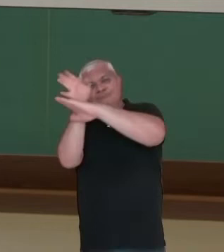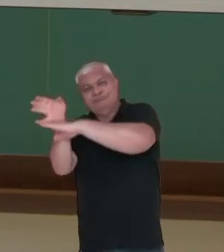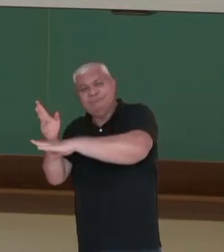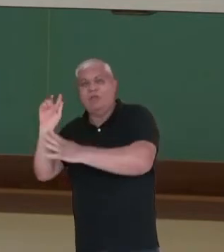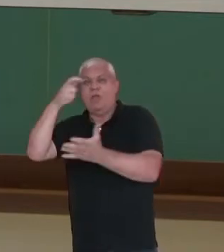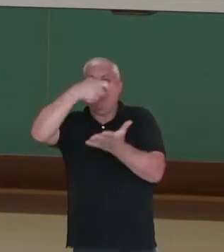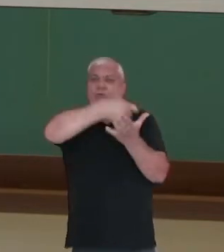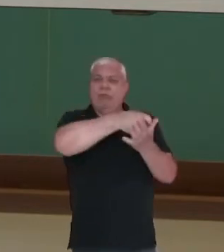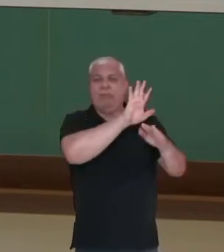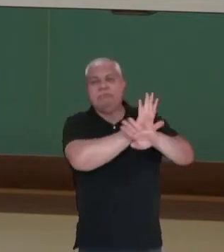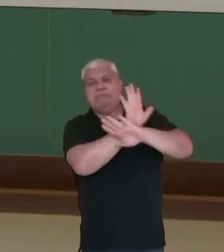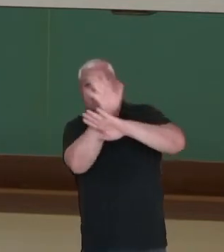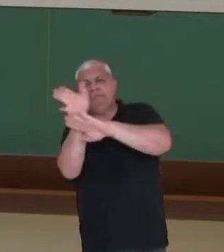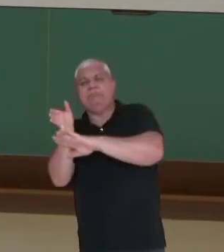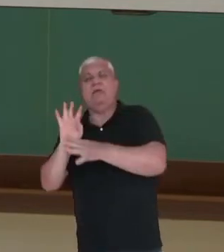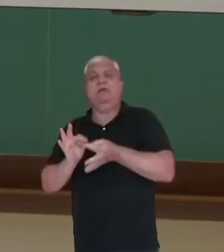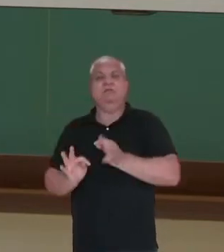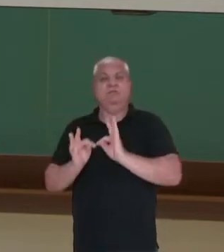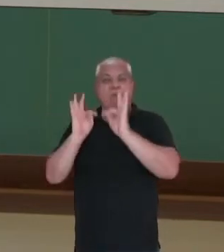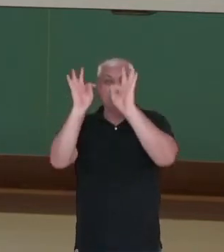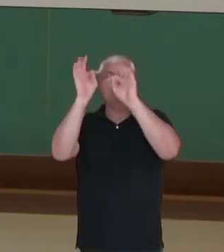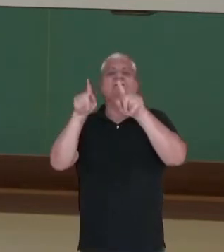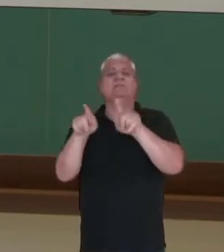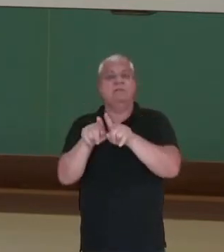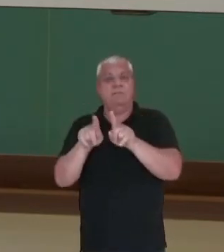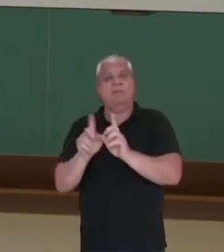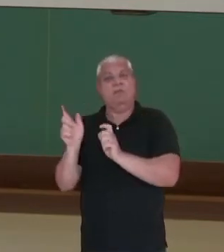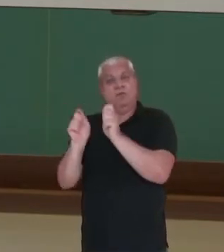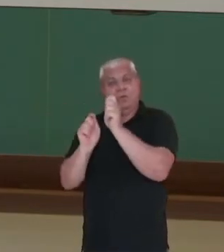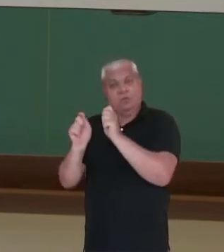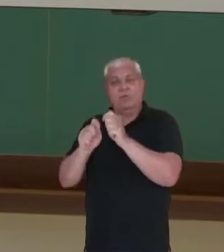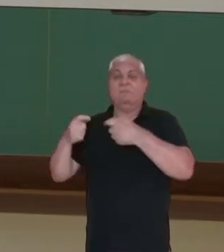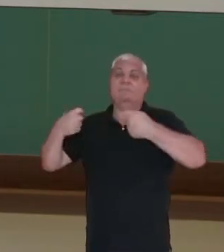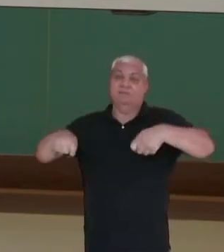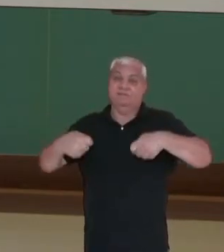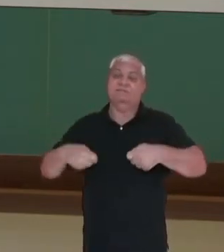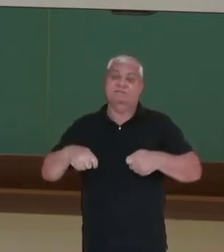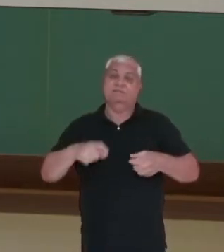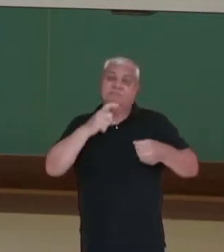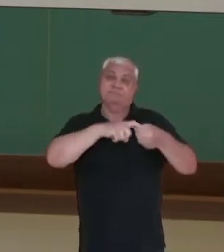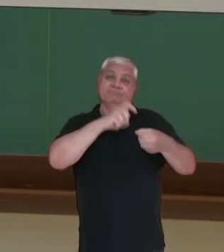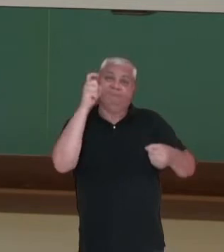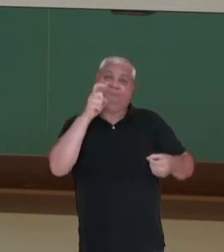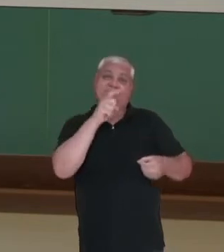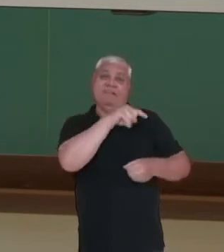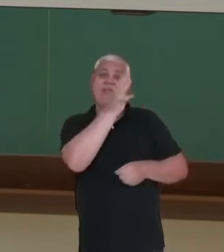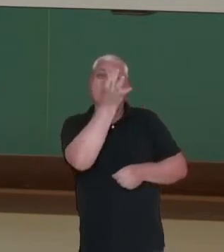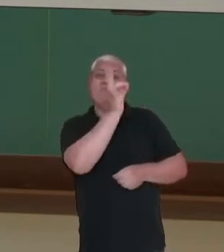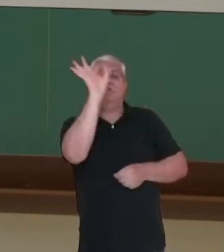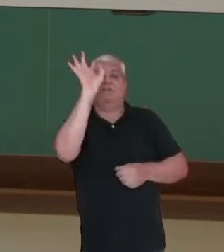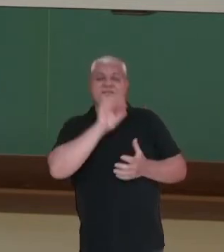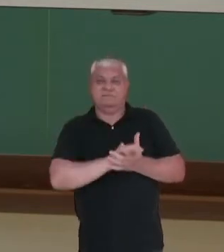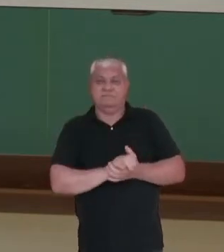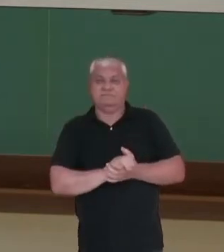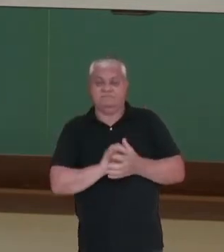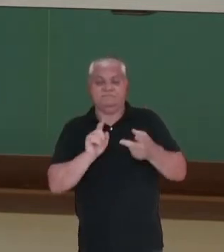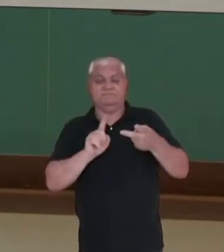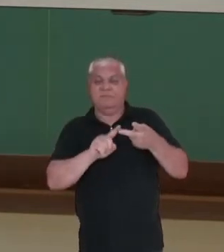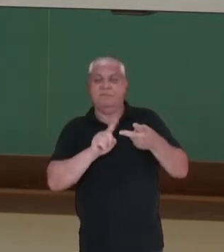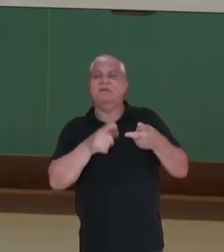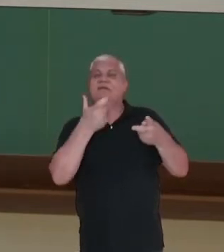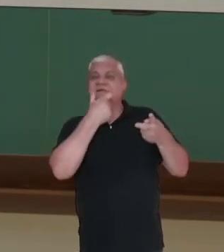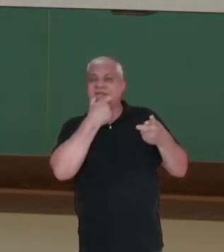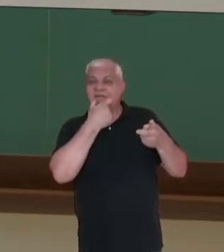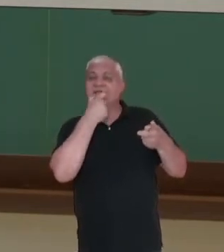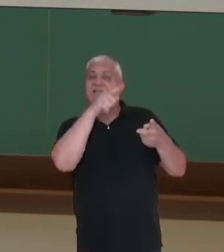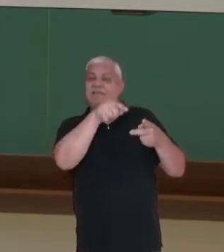depender, né, tecnologicamente, depender economicamente desse país, por exemplo. Mas poderíamos falar aqui também da Grã-Bretanha, que ainda